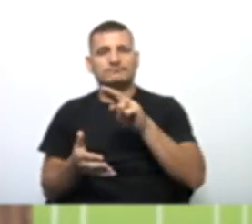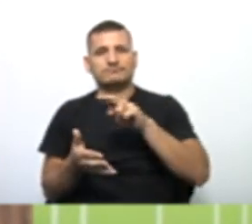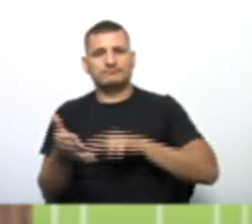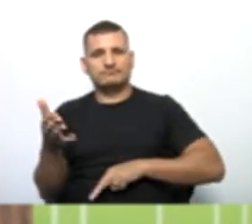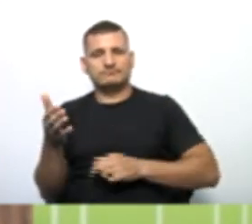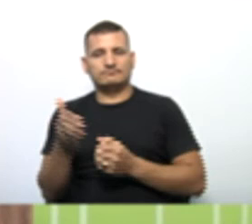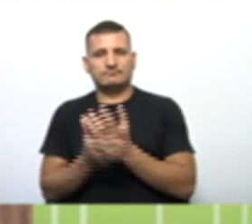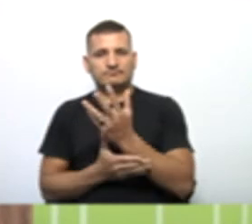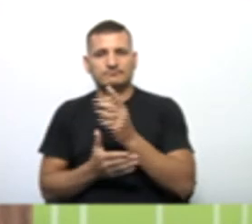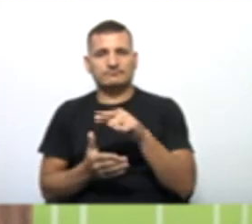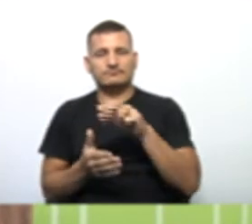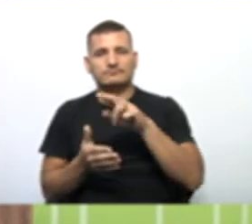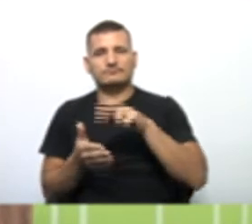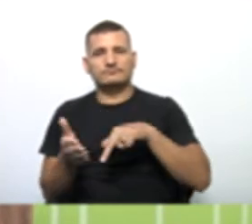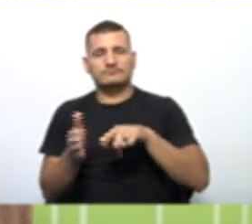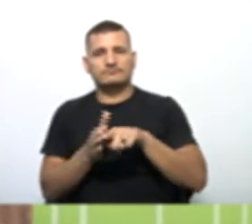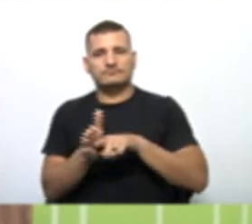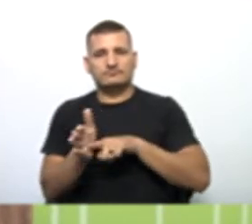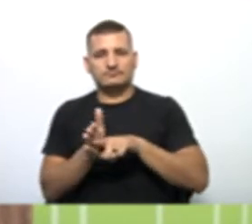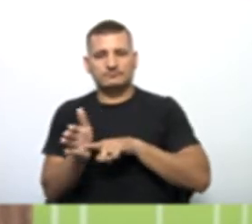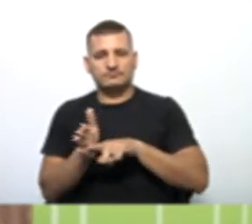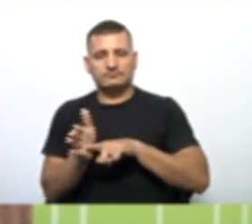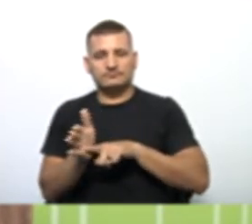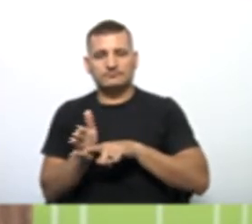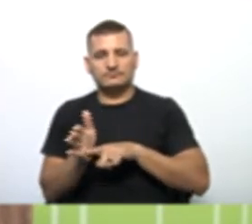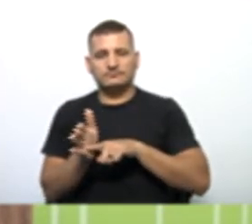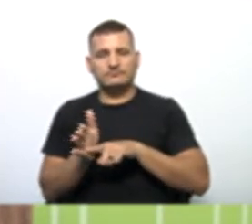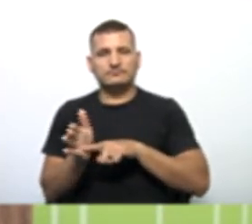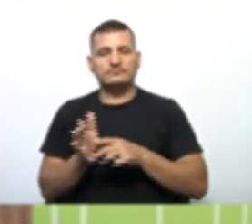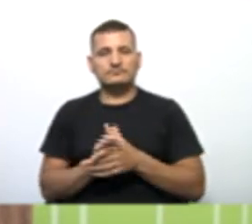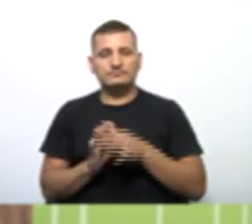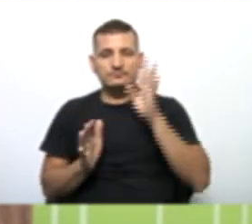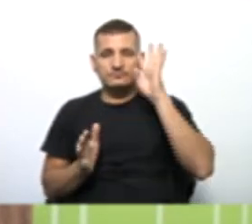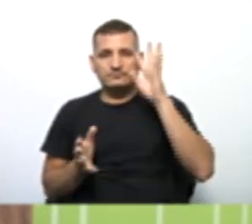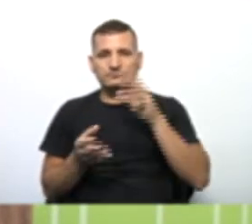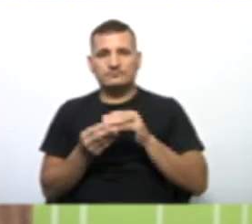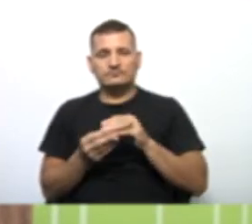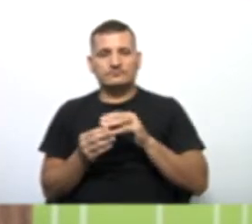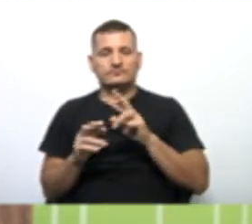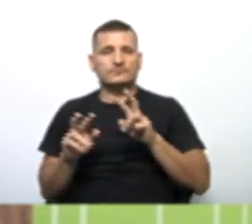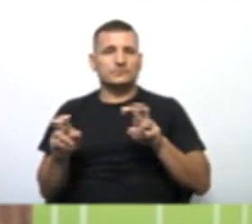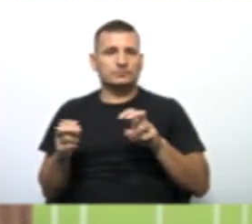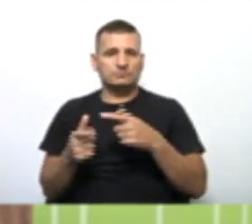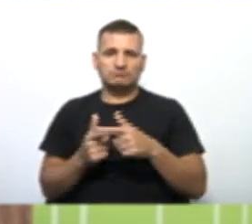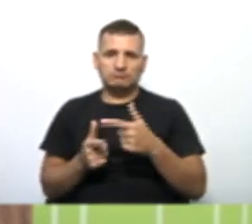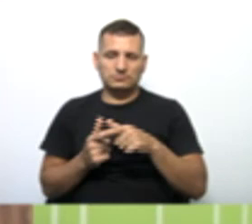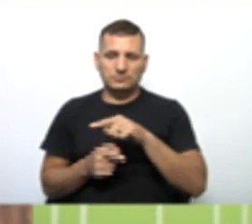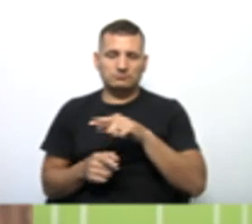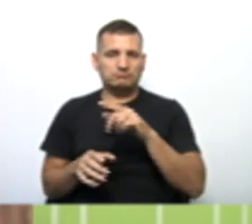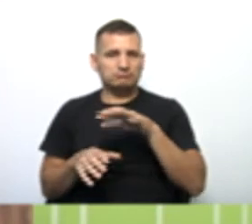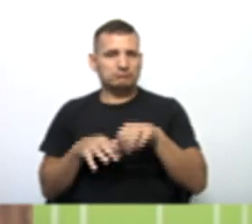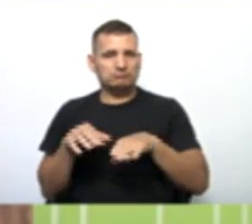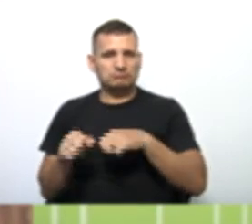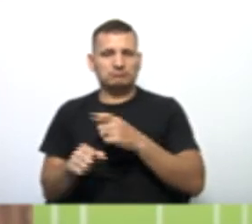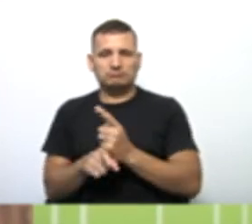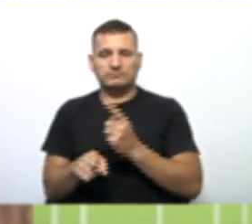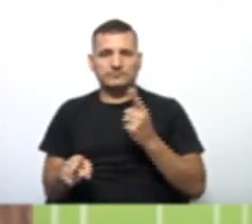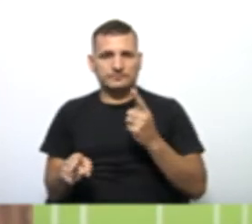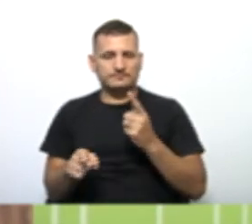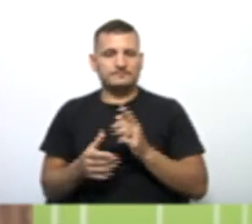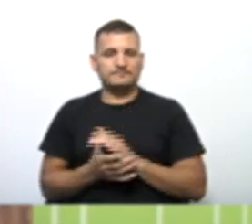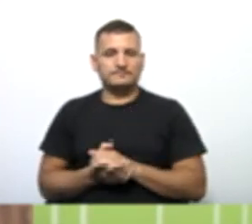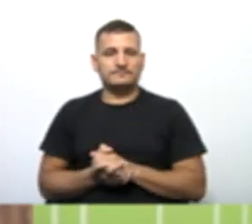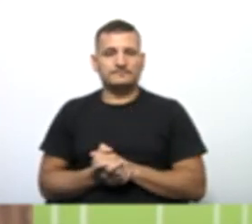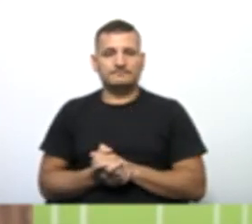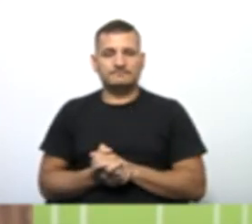é o relatório de auditoria, com as considerações sobre determinada situação que você foi buscar e encontrou ali,